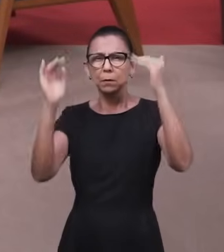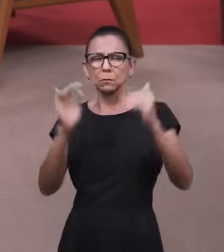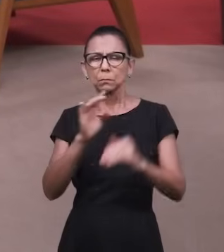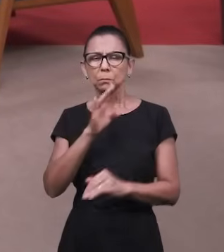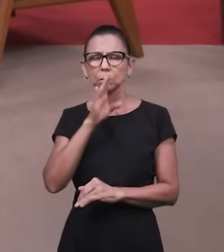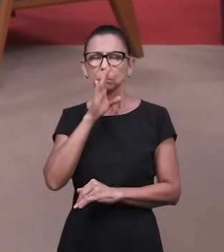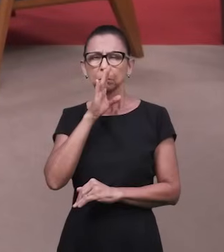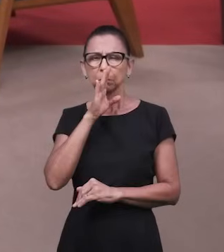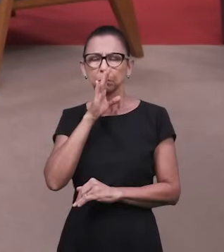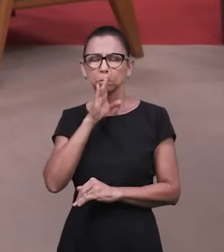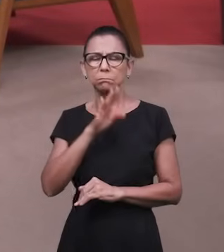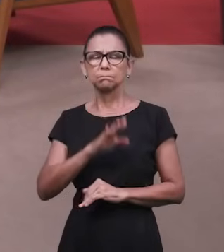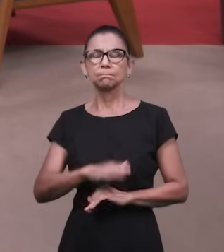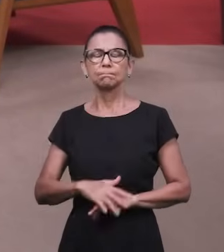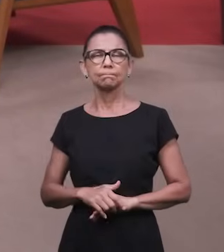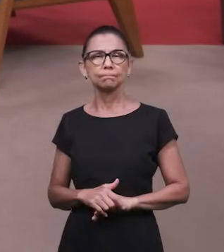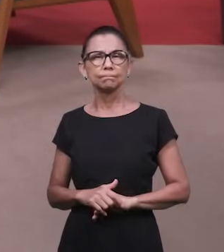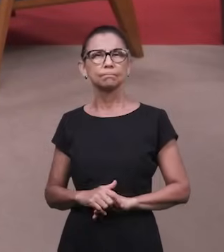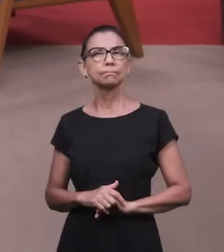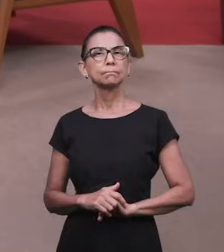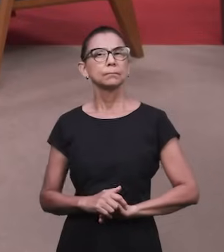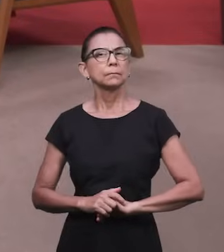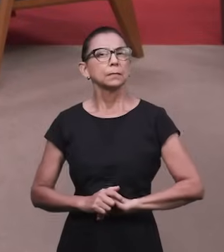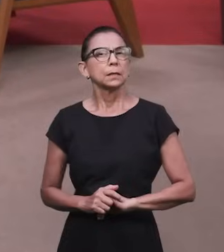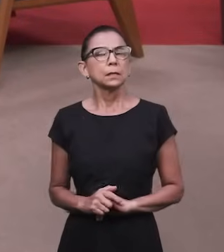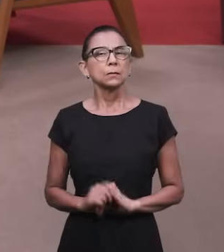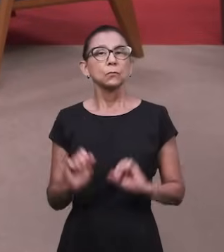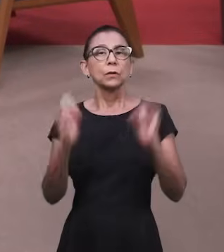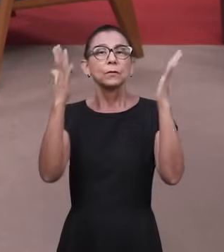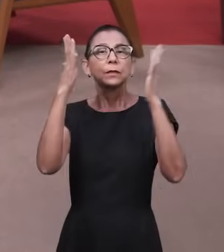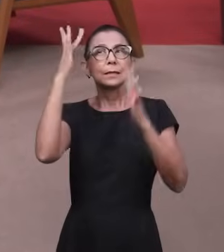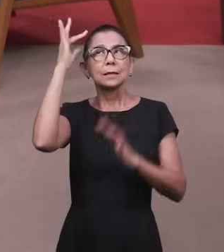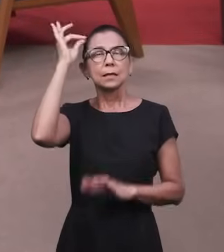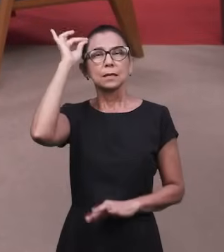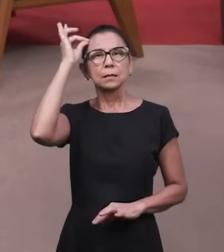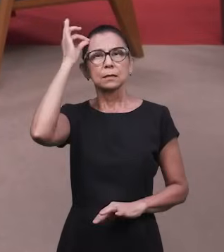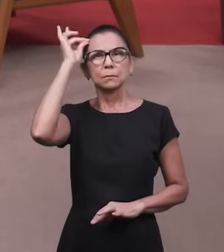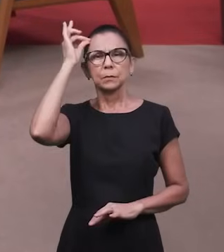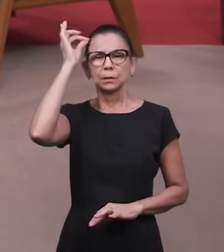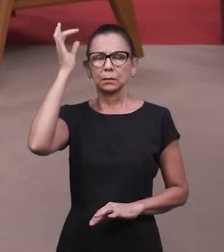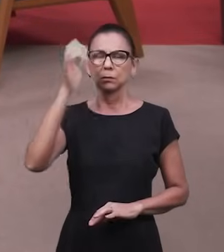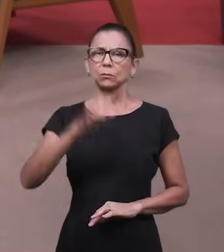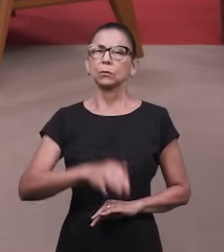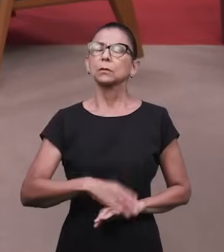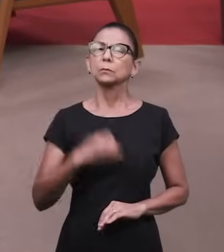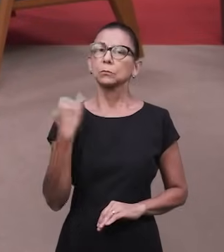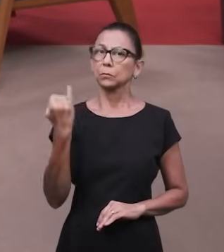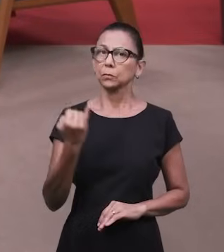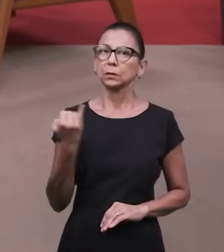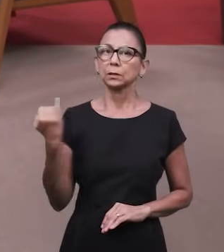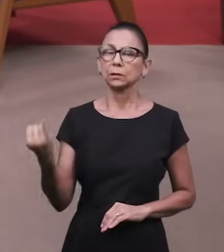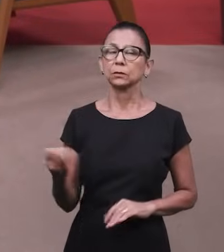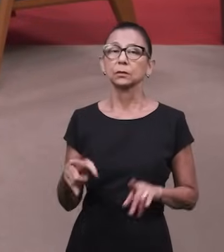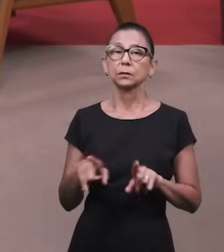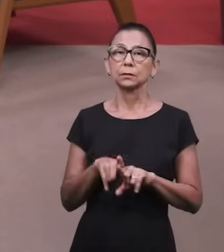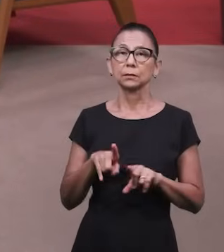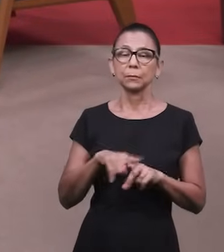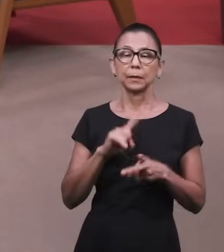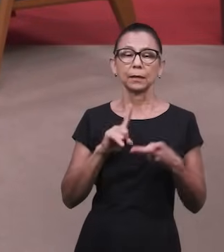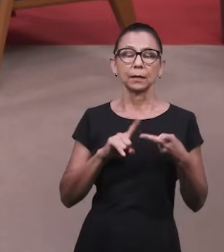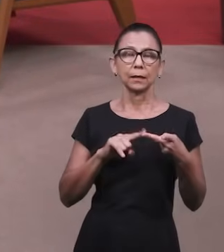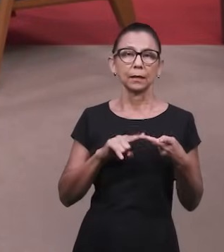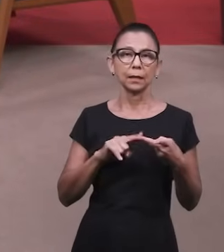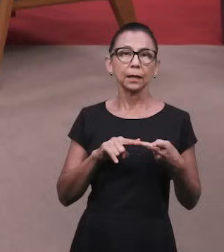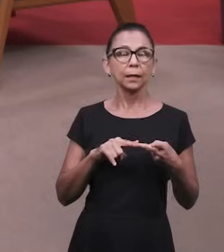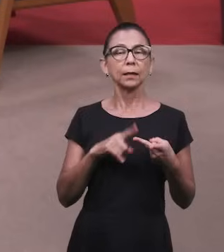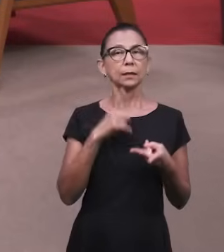além, obviamente, um evento profundamente espiritual, né? E isso é uma coisa que eu queria ressaltar. Uma outra coisa,